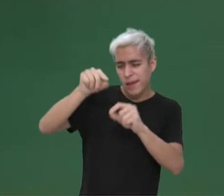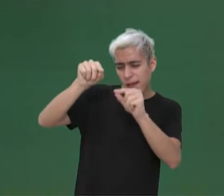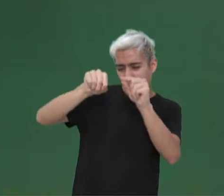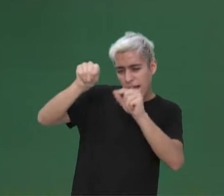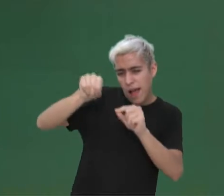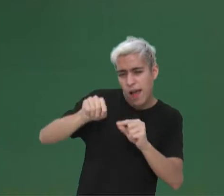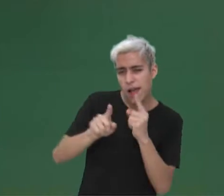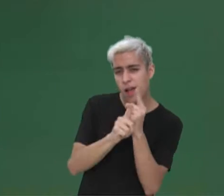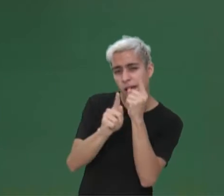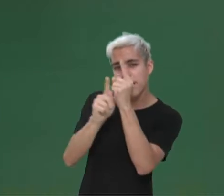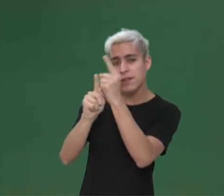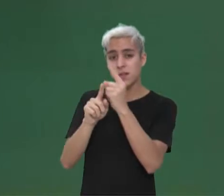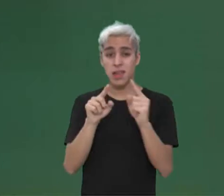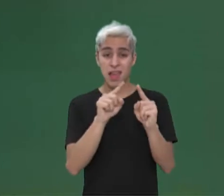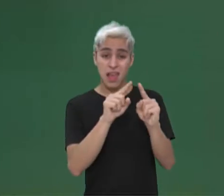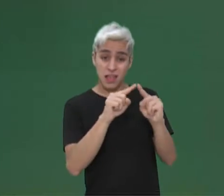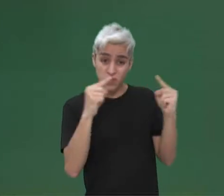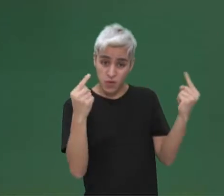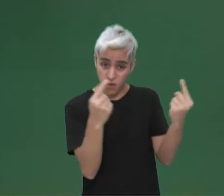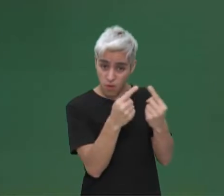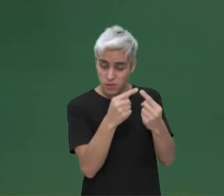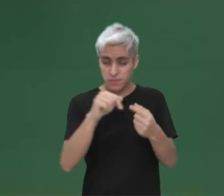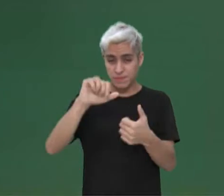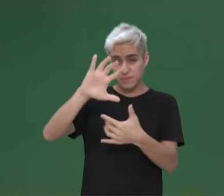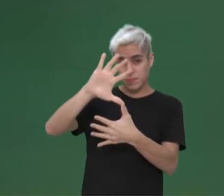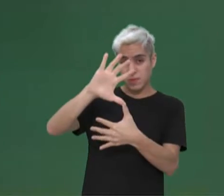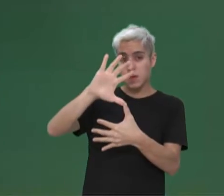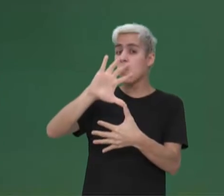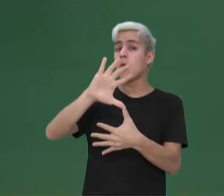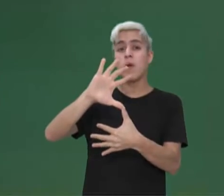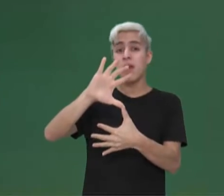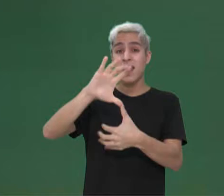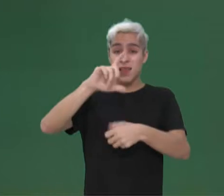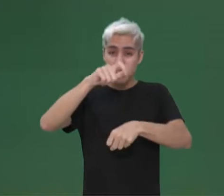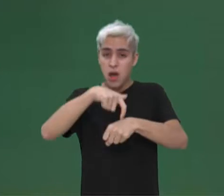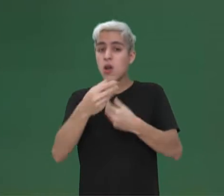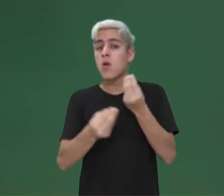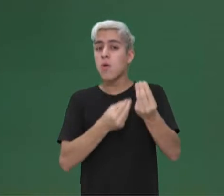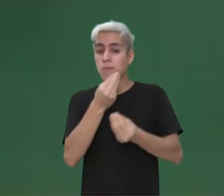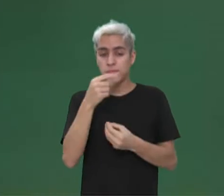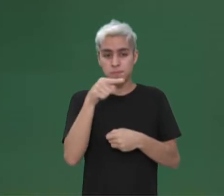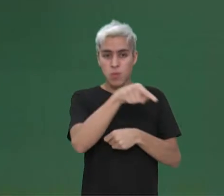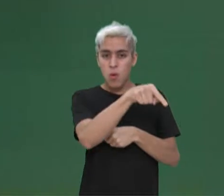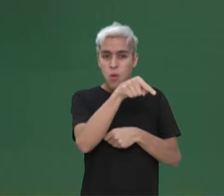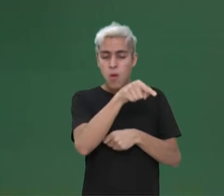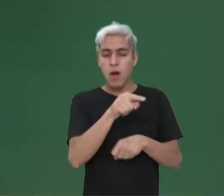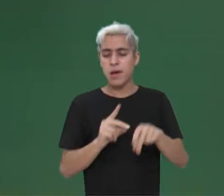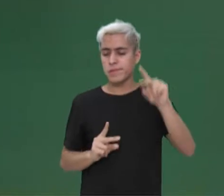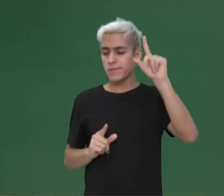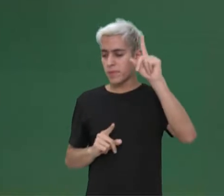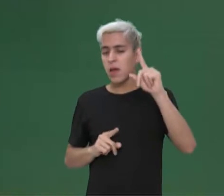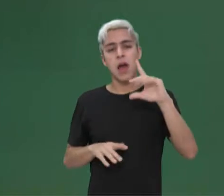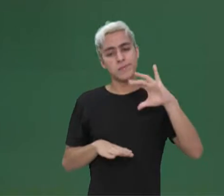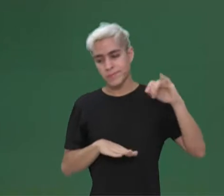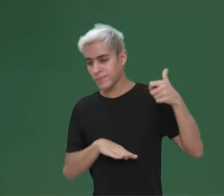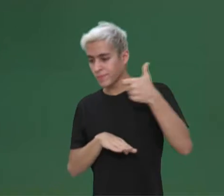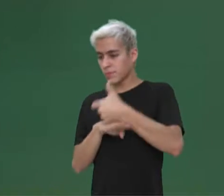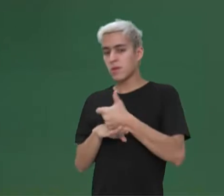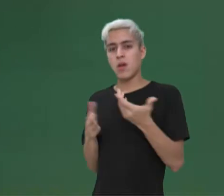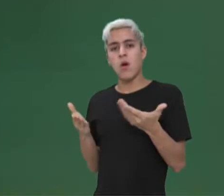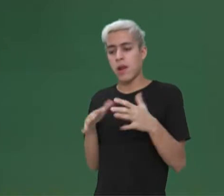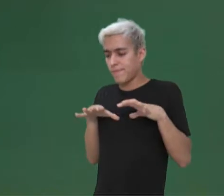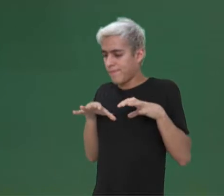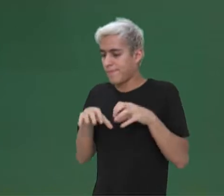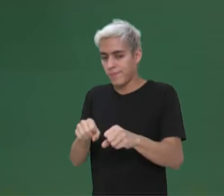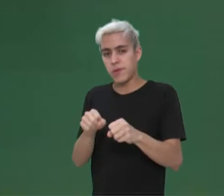Índias, ele foi criado exatamente quando a Espanha passou a assumir de verdade essa exploração colonial. Então,